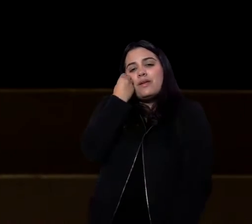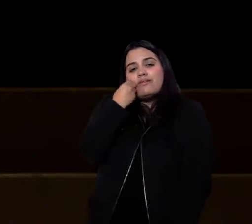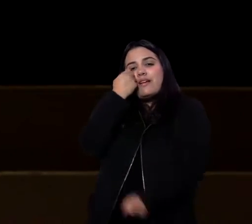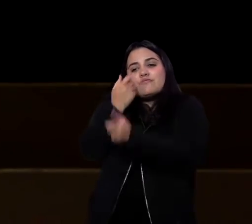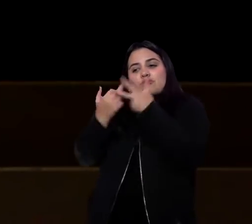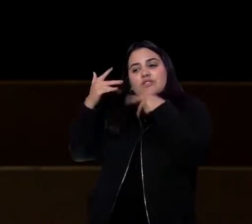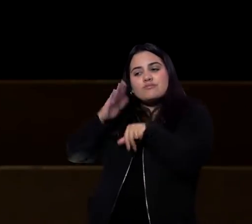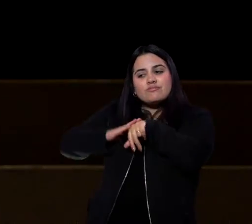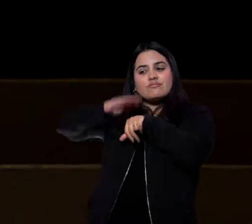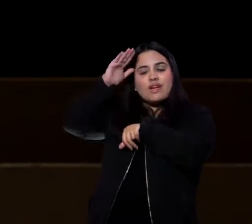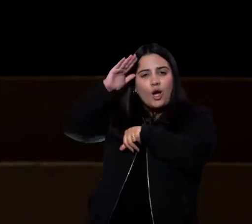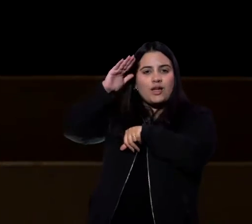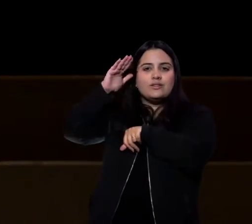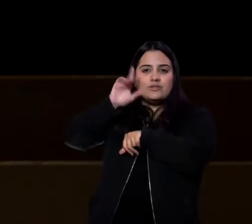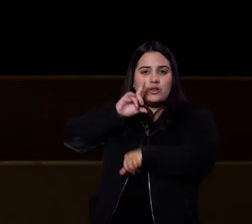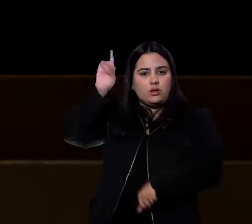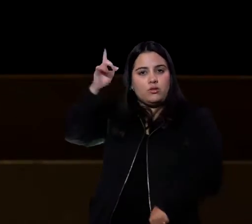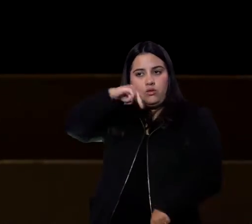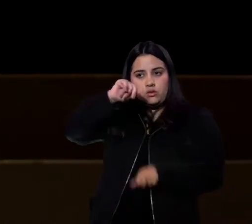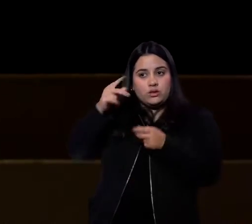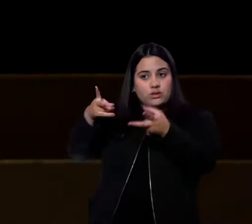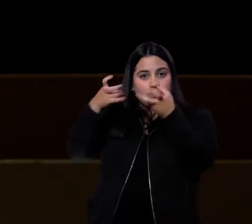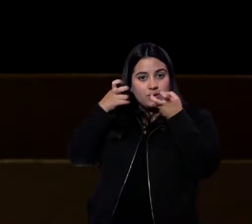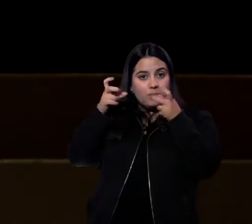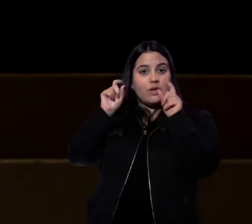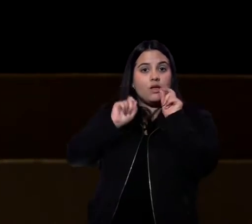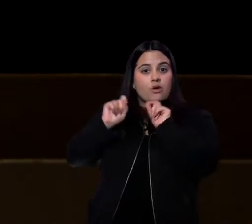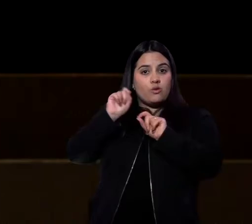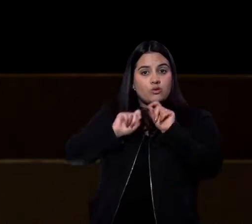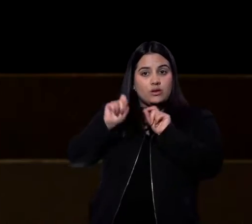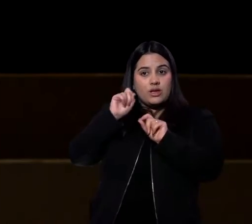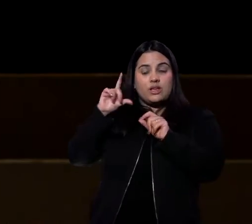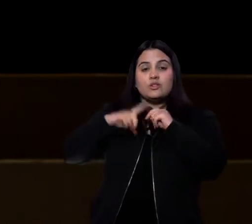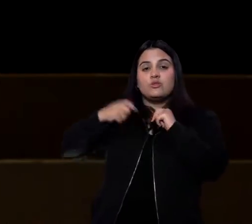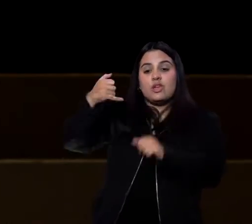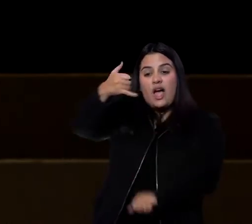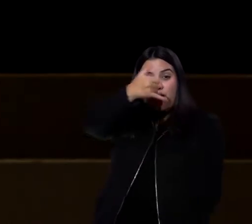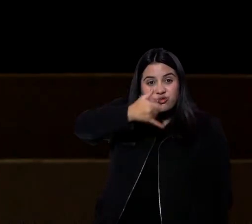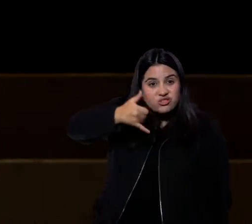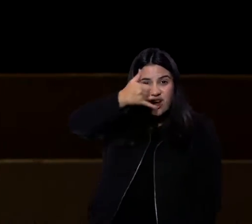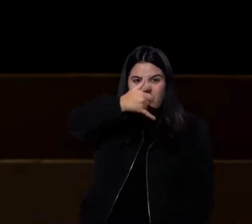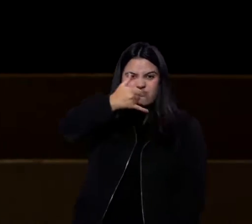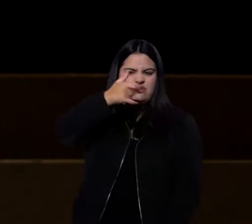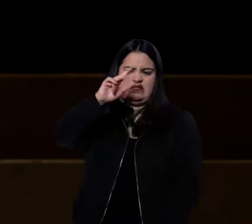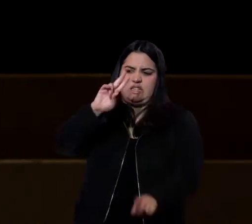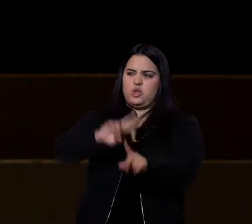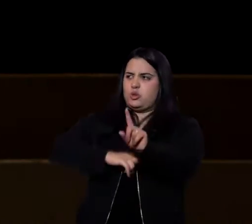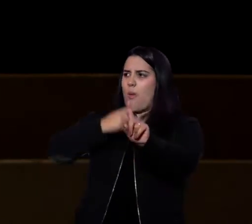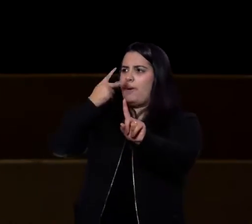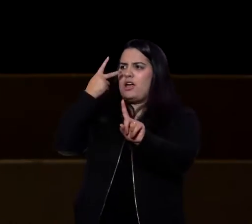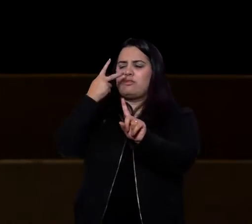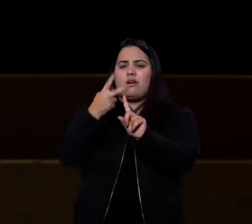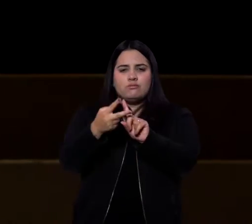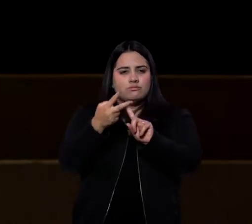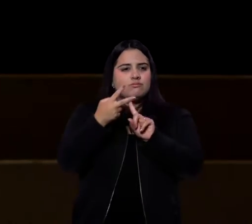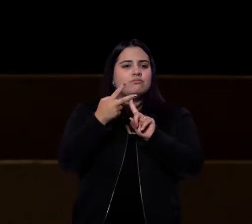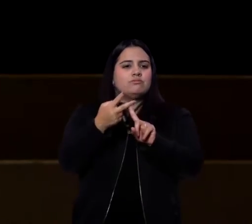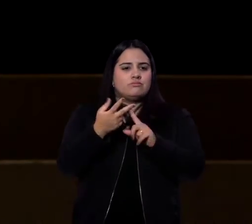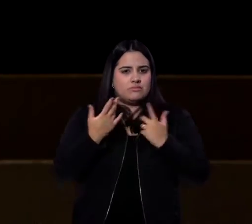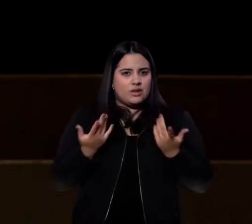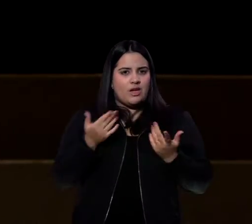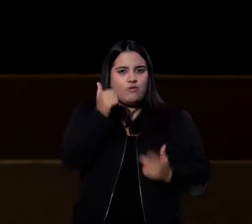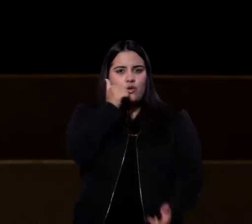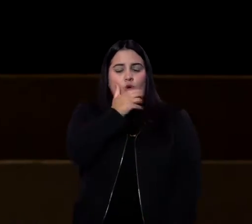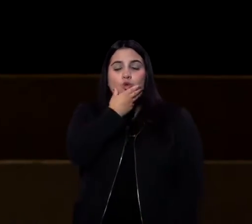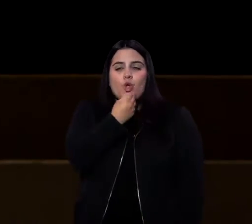viram naquele culto lá, que Eliseu tinha unção dobrada do Senhor. E ele viveu, sério, ele foi um dos caras da